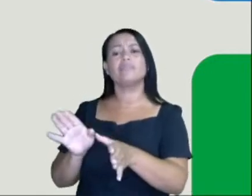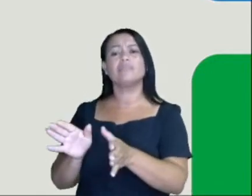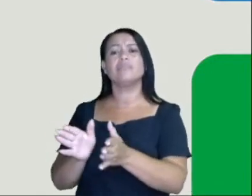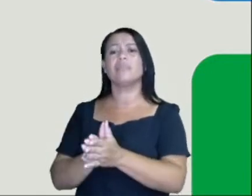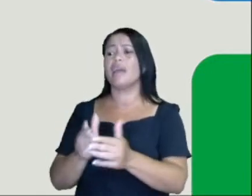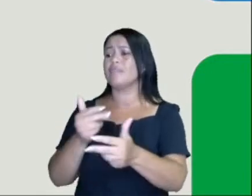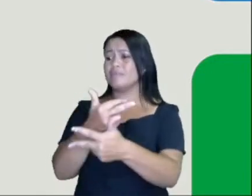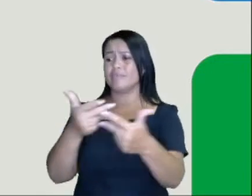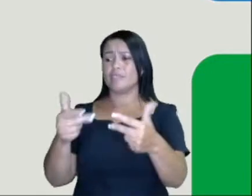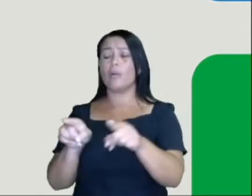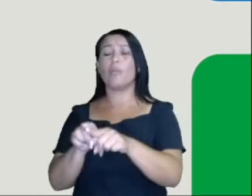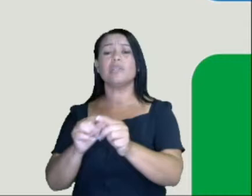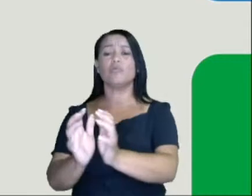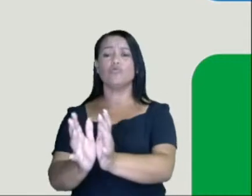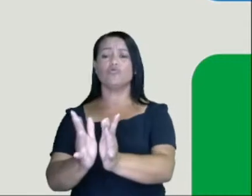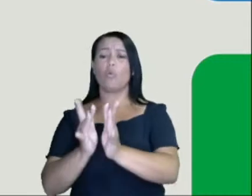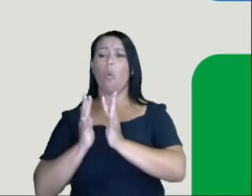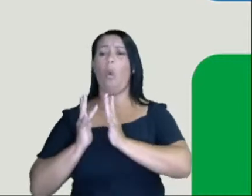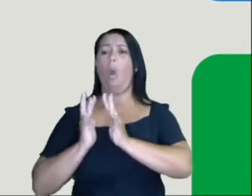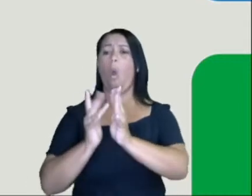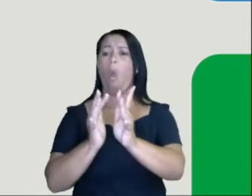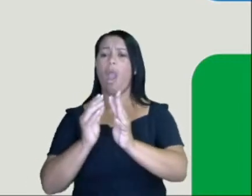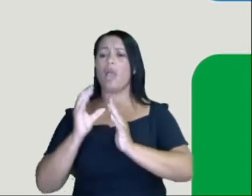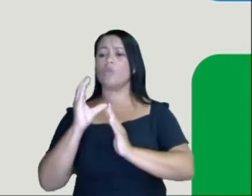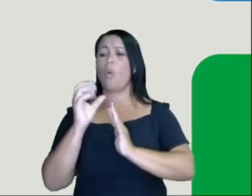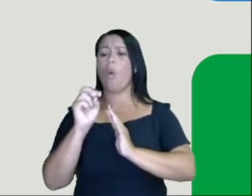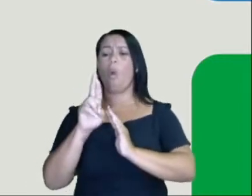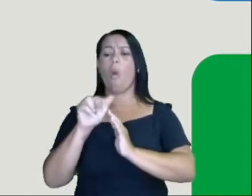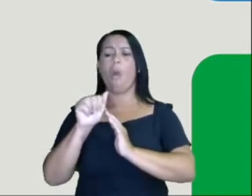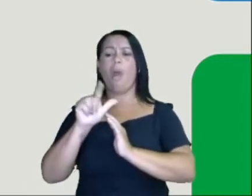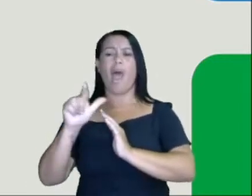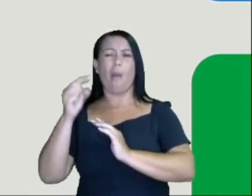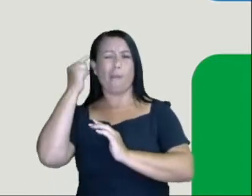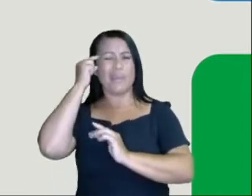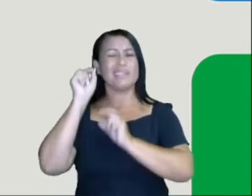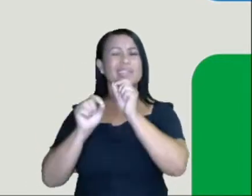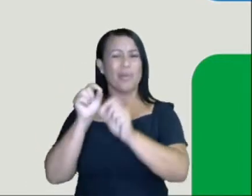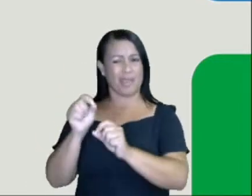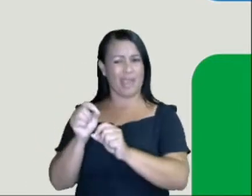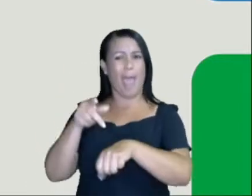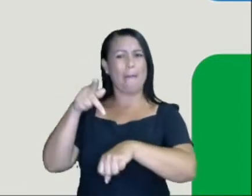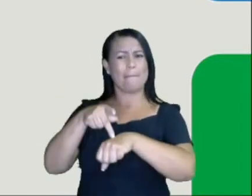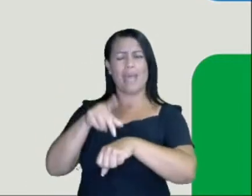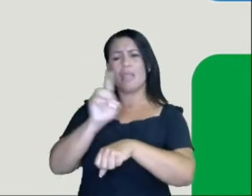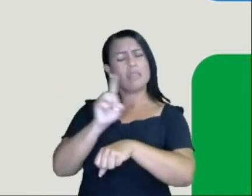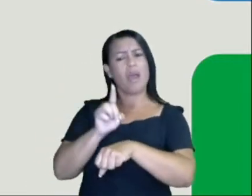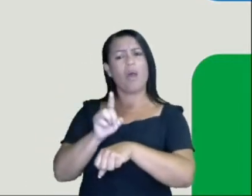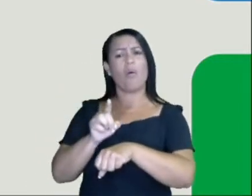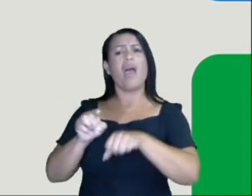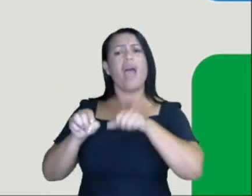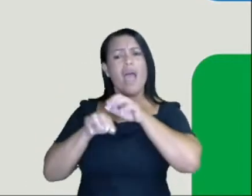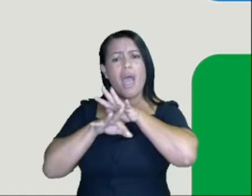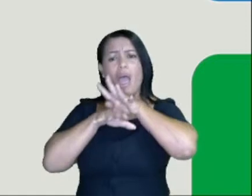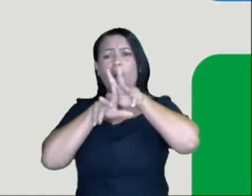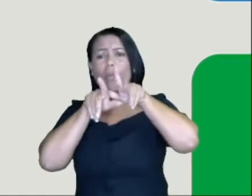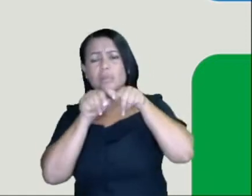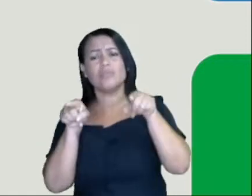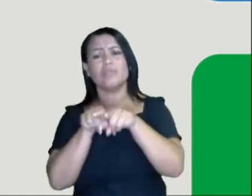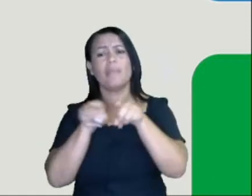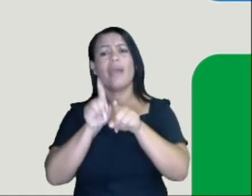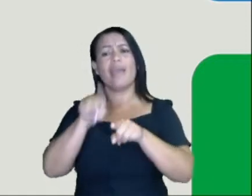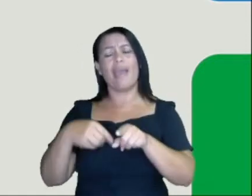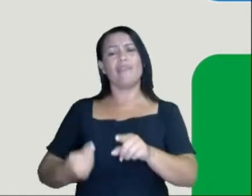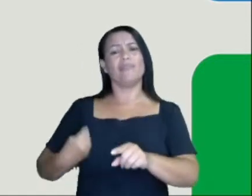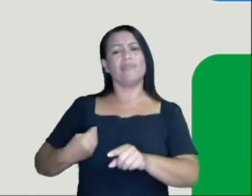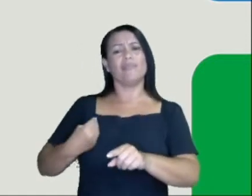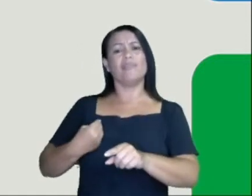assim como os corais. Tem gente que pensa que o coral é pedra, mas coral não é pedra. Coral é um bicho, gente. Ele é um ser vivo.